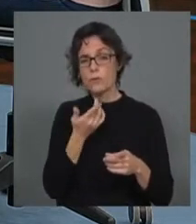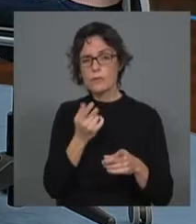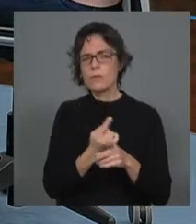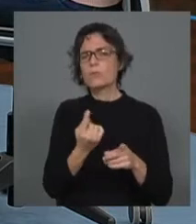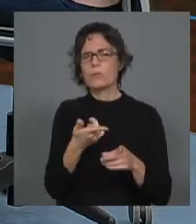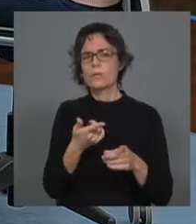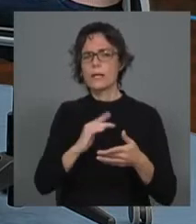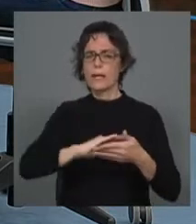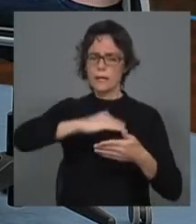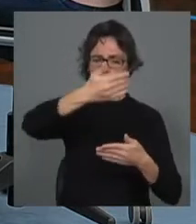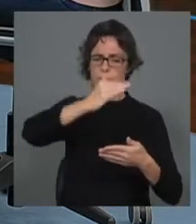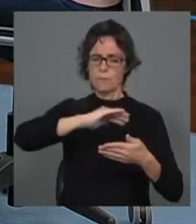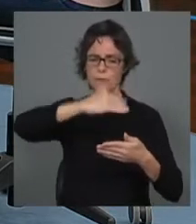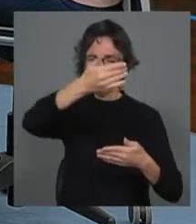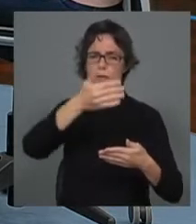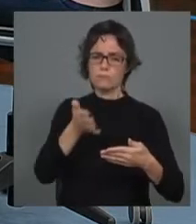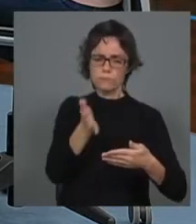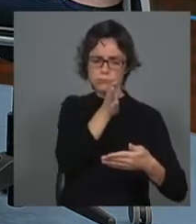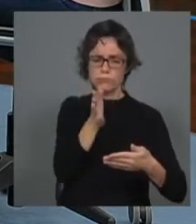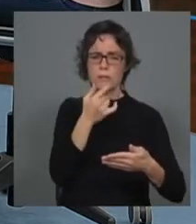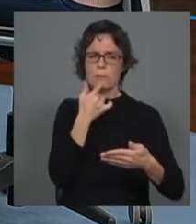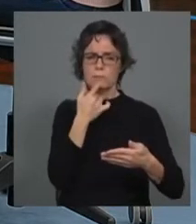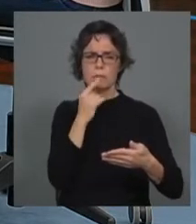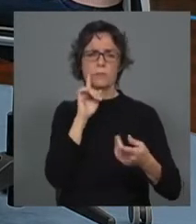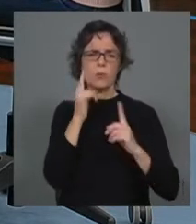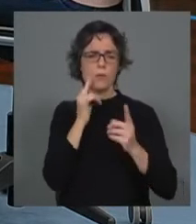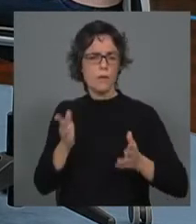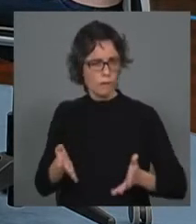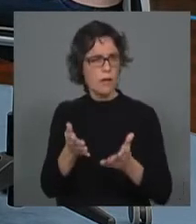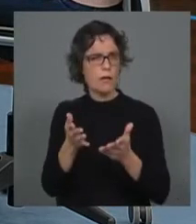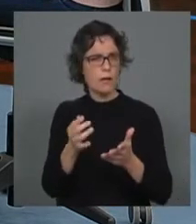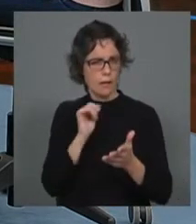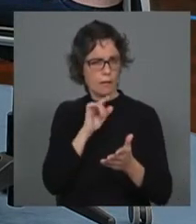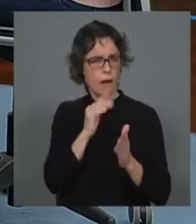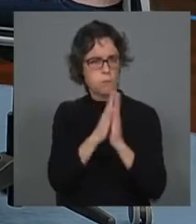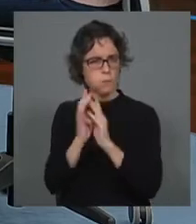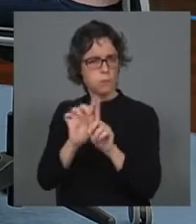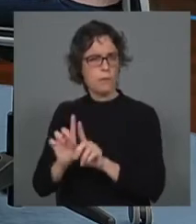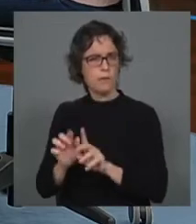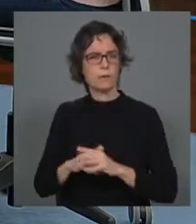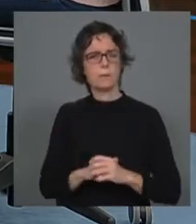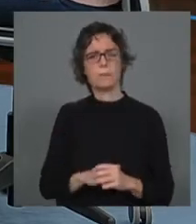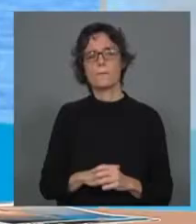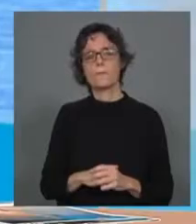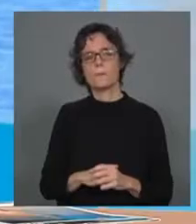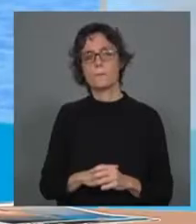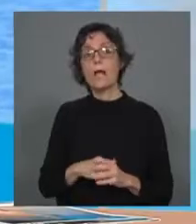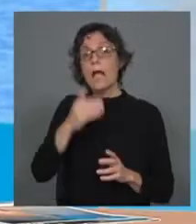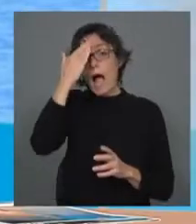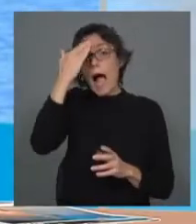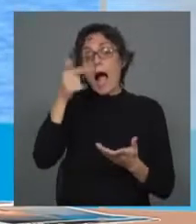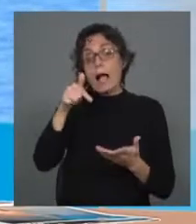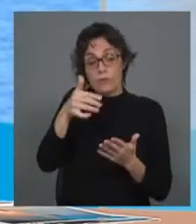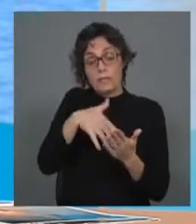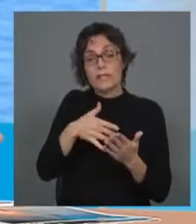ver no calendário, para que esse diálogo aconteça de uma forma mais qualificada, o diálogo entre as religiões? Isso facilita porque muitas